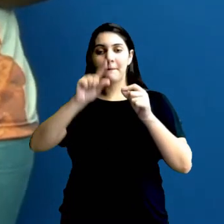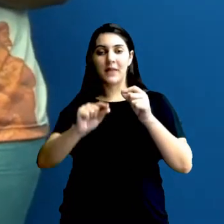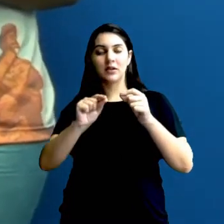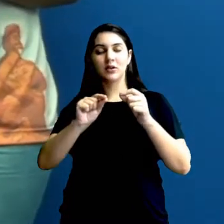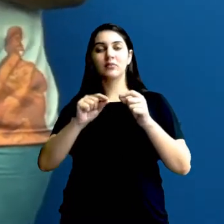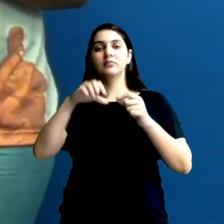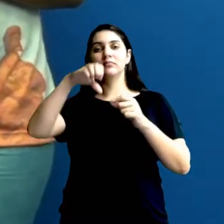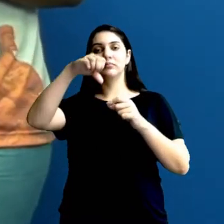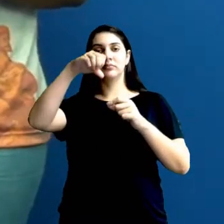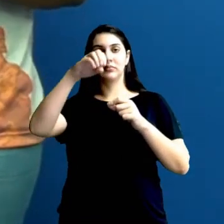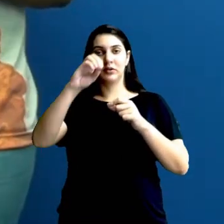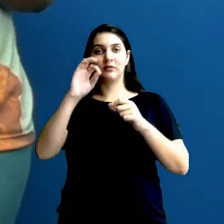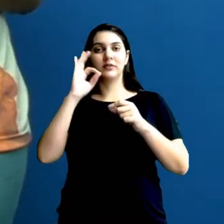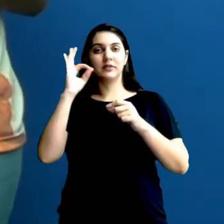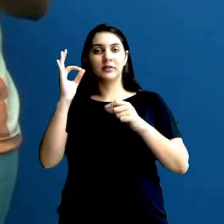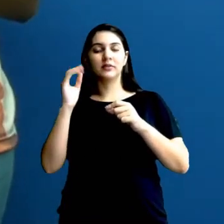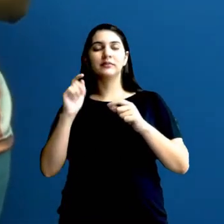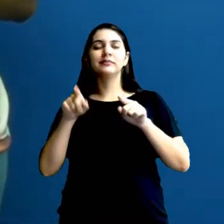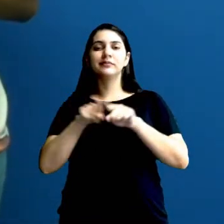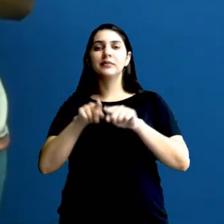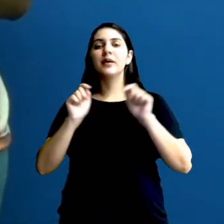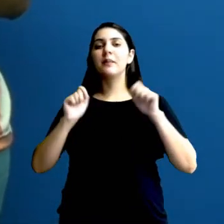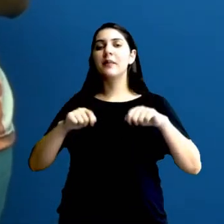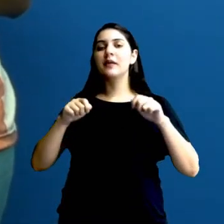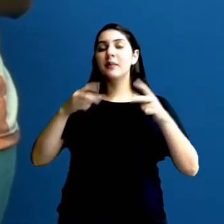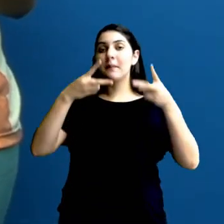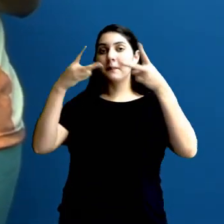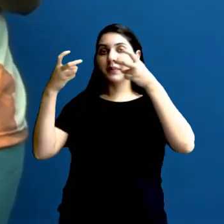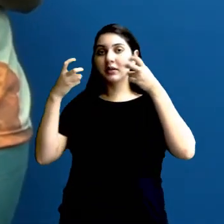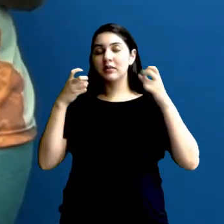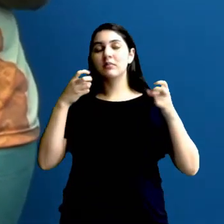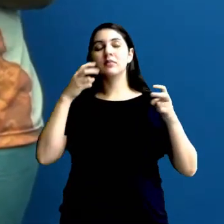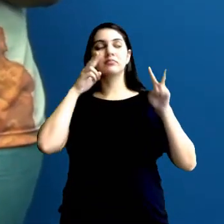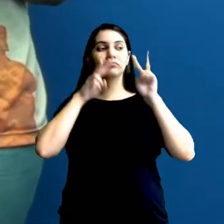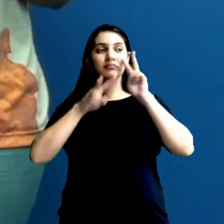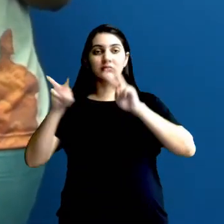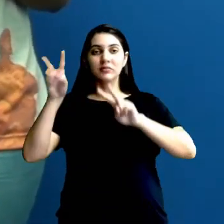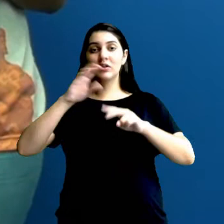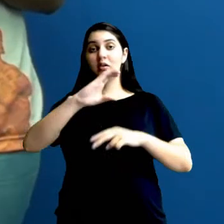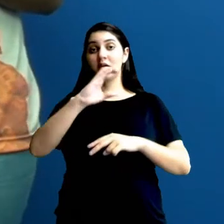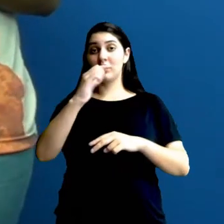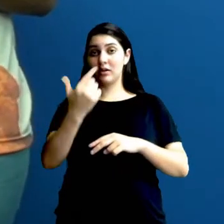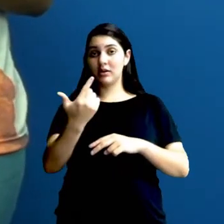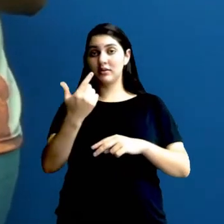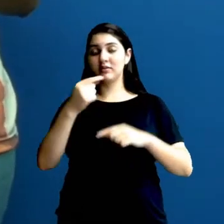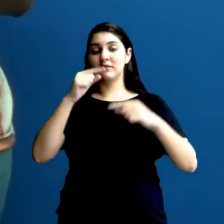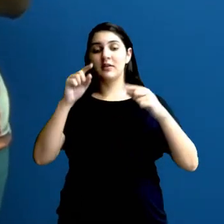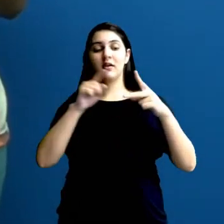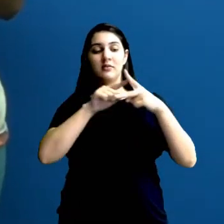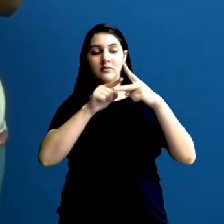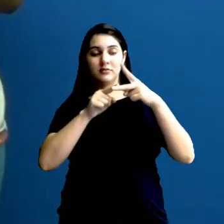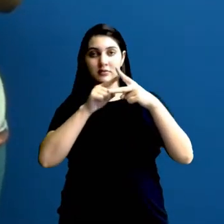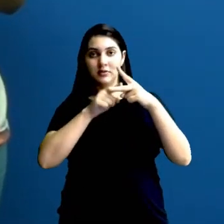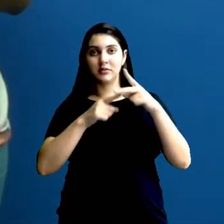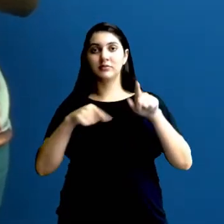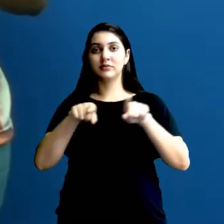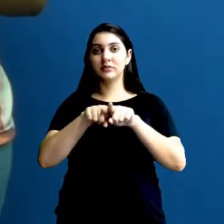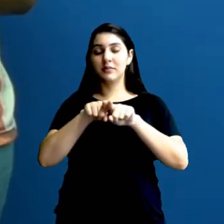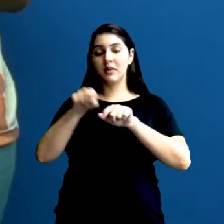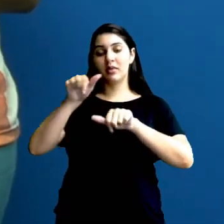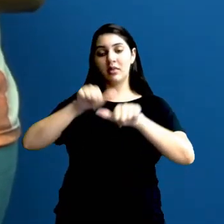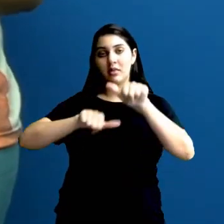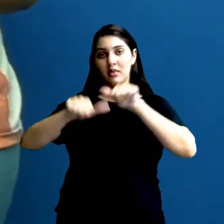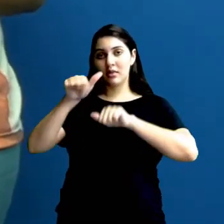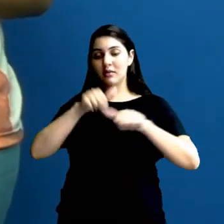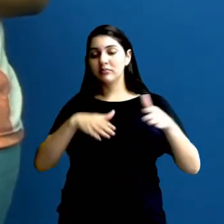que 90 graus. Então, a gente também pode perceber, observar e classificar os ângulos também